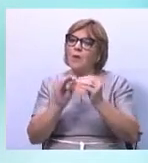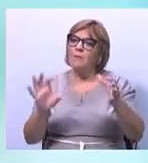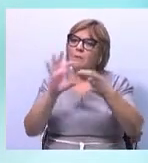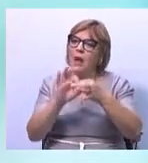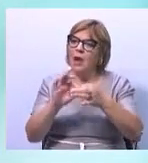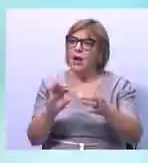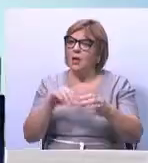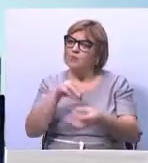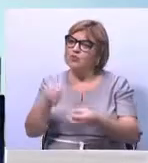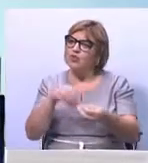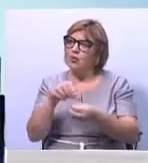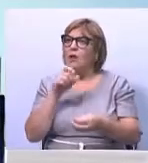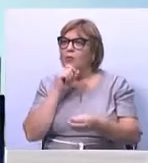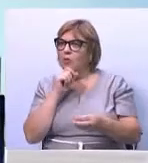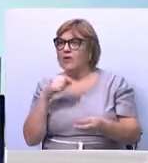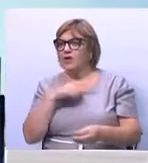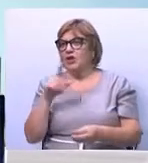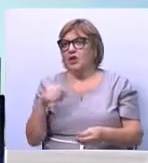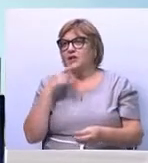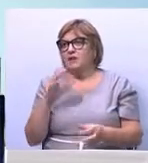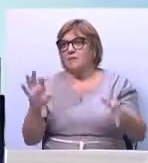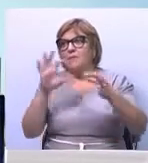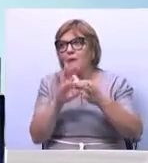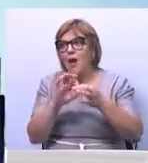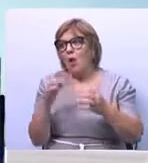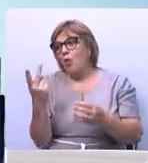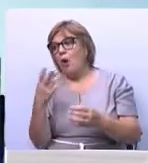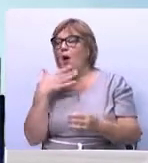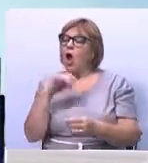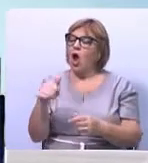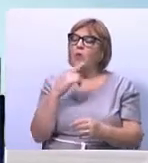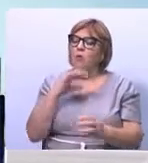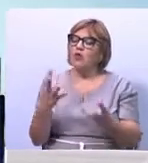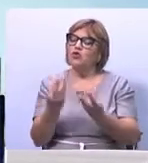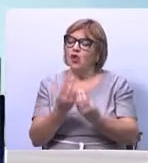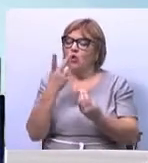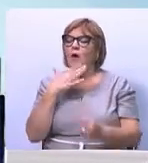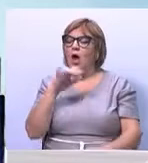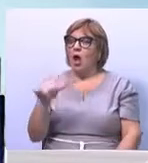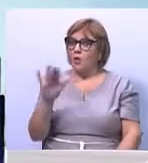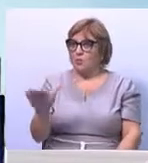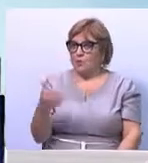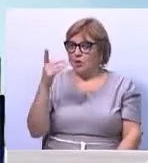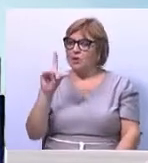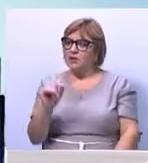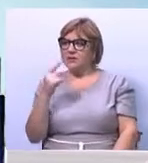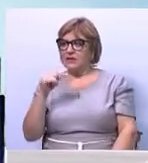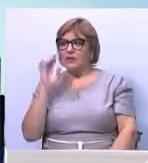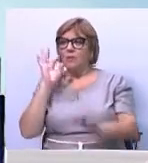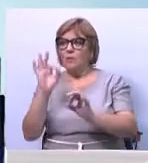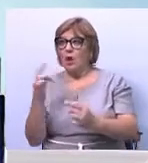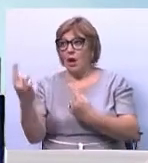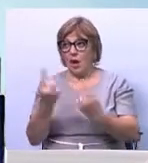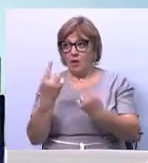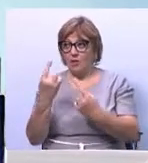combinações. E exatamente, sinergias, que nós costumamos chamar assim, porque de facto, quando juntamos os dois óleos essenciais, para além das características